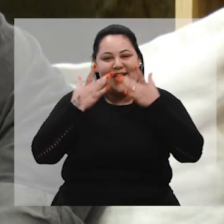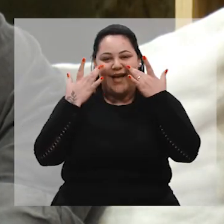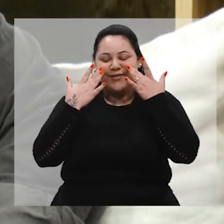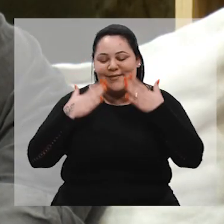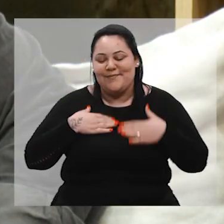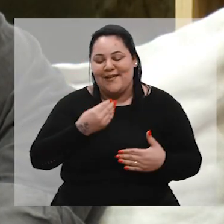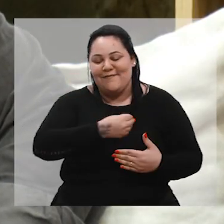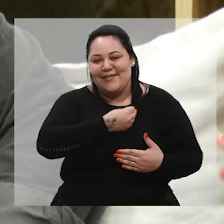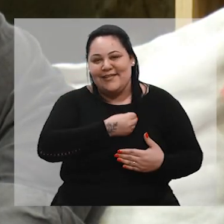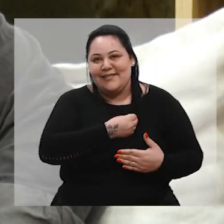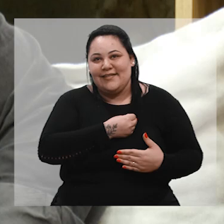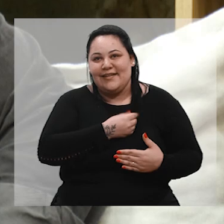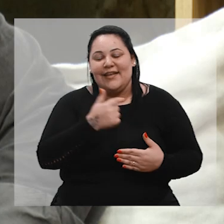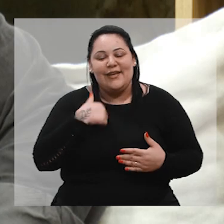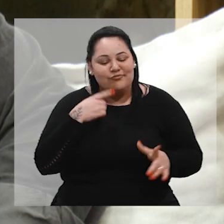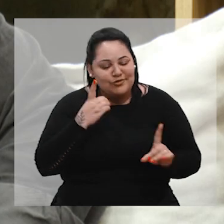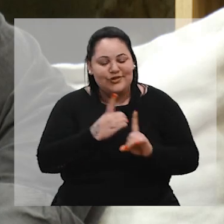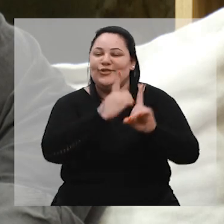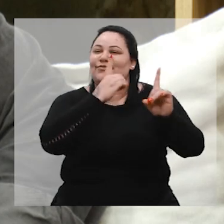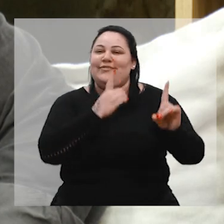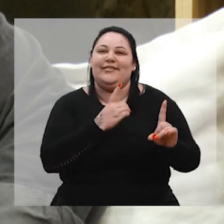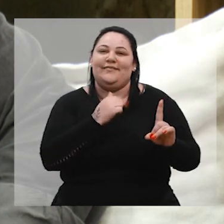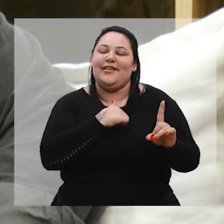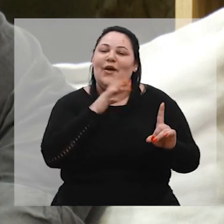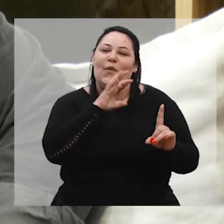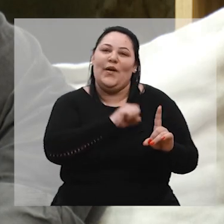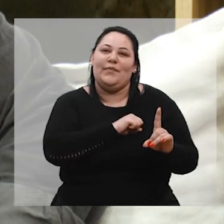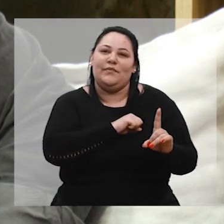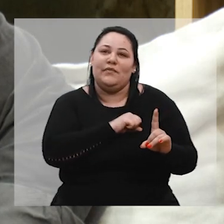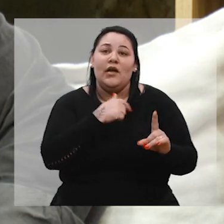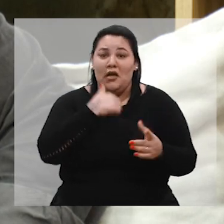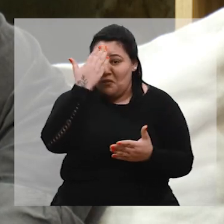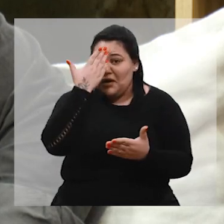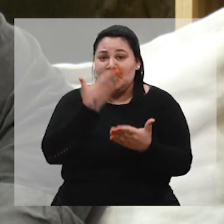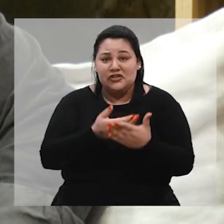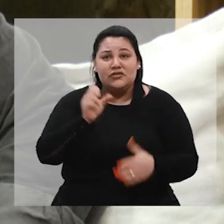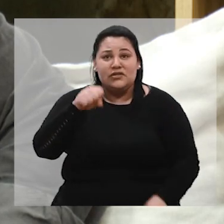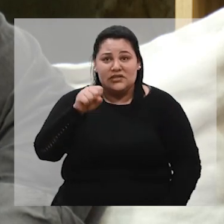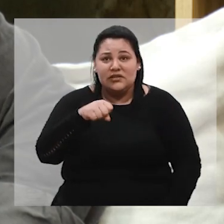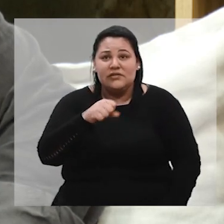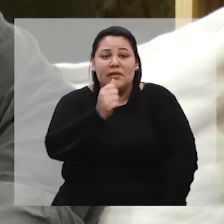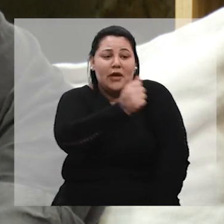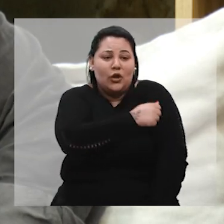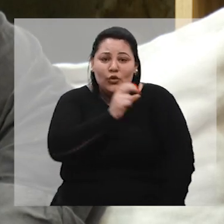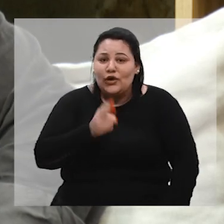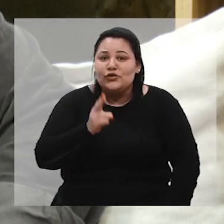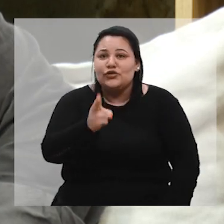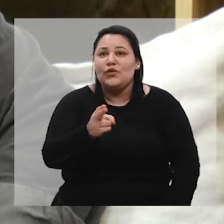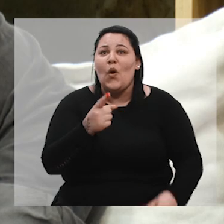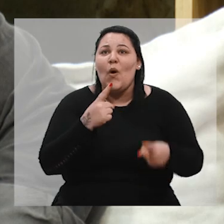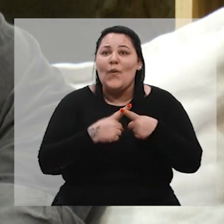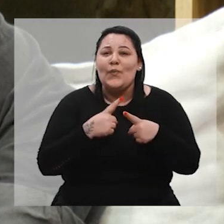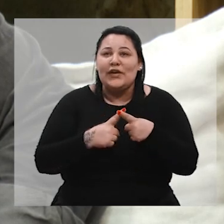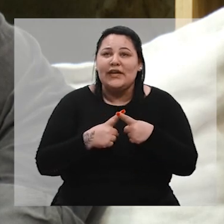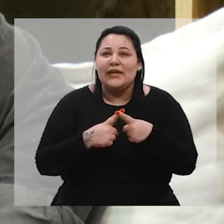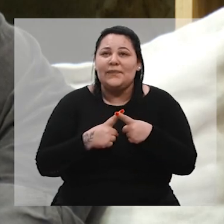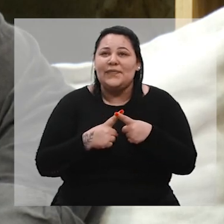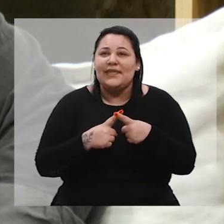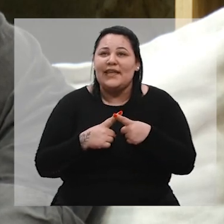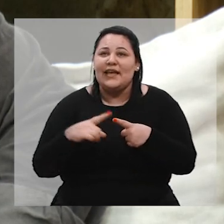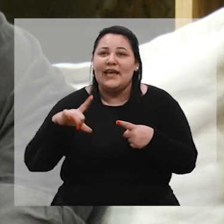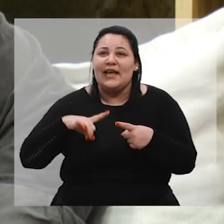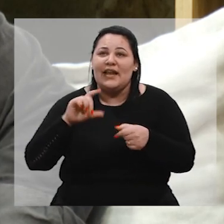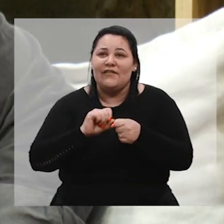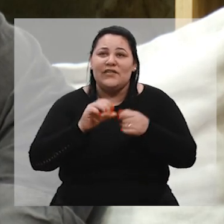prof, eu nunca pensei em fazer teatro na minha vida. E foi ali que eu desencadeei para o teatro. Hoje eu acho que